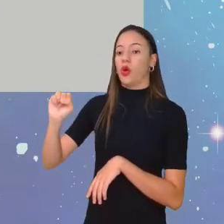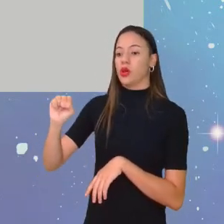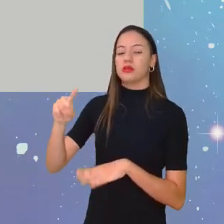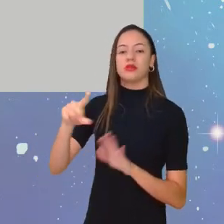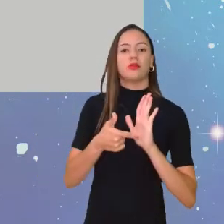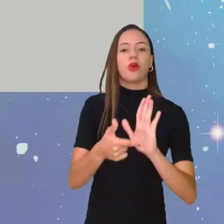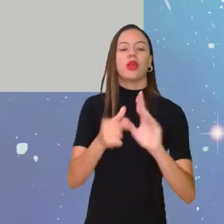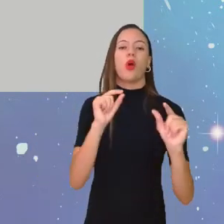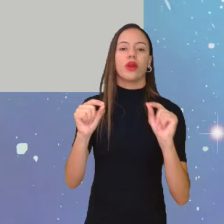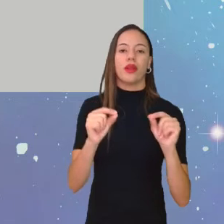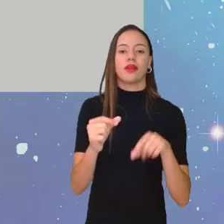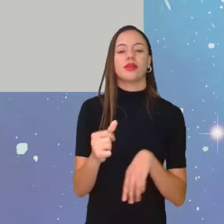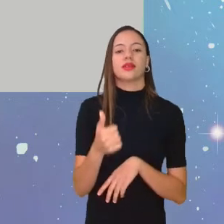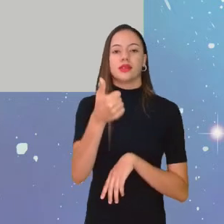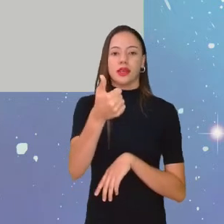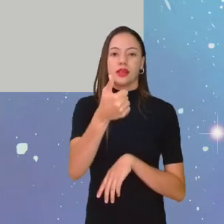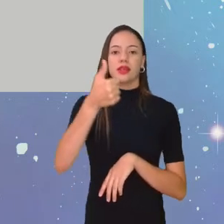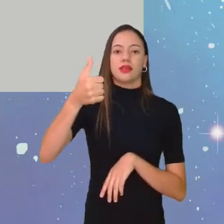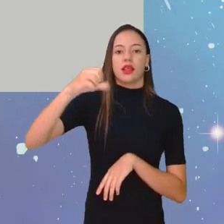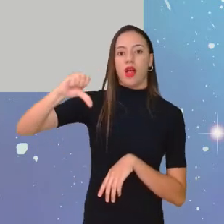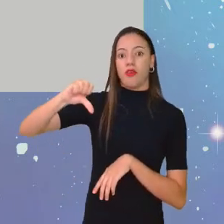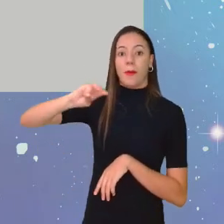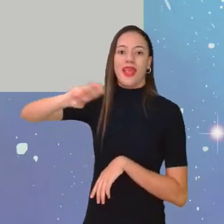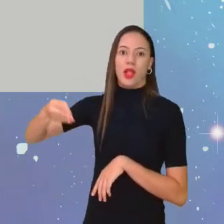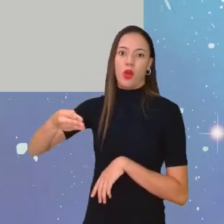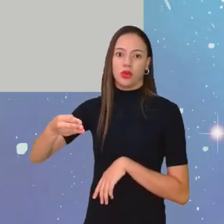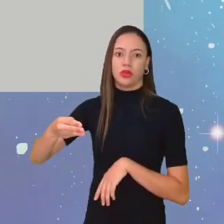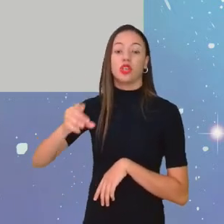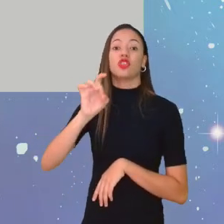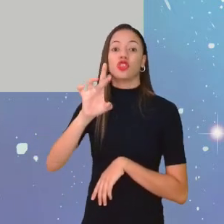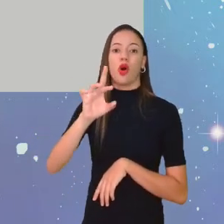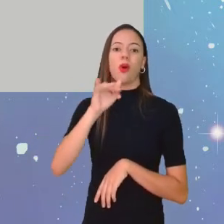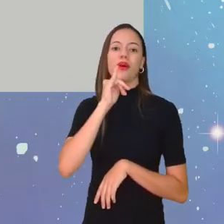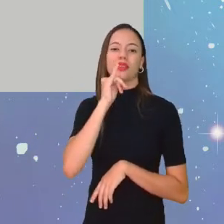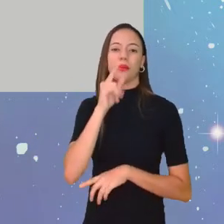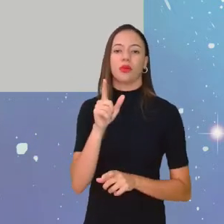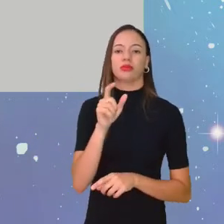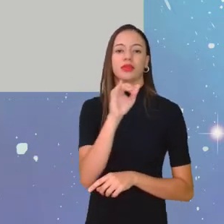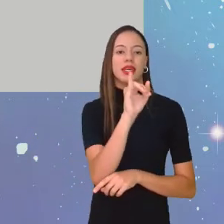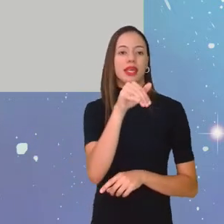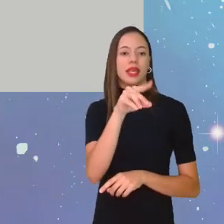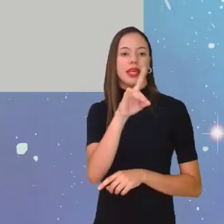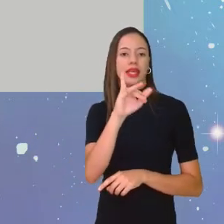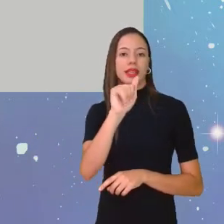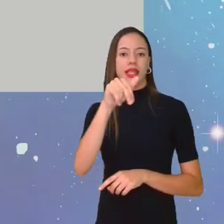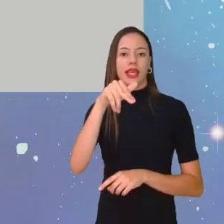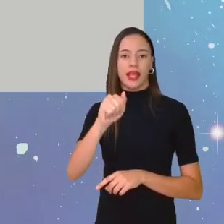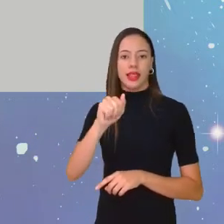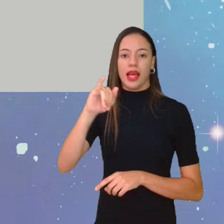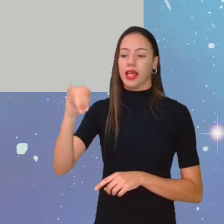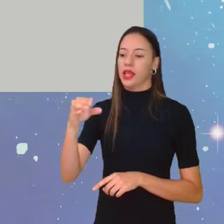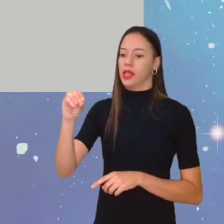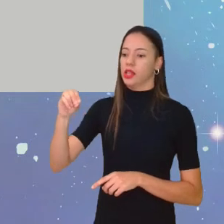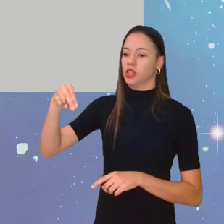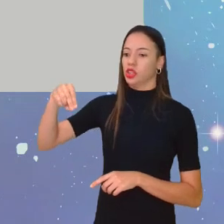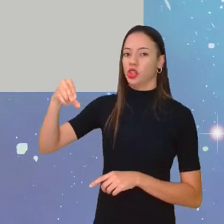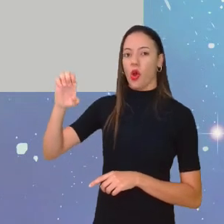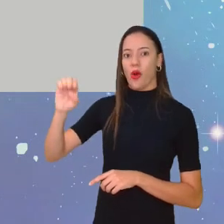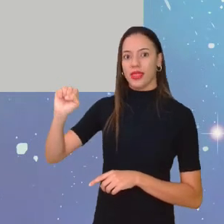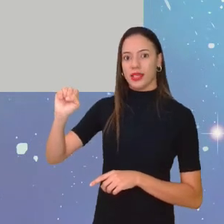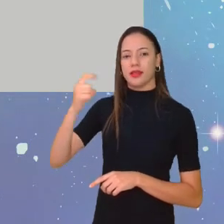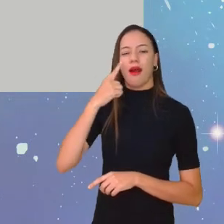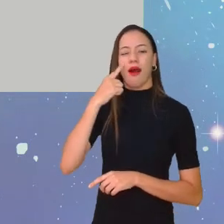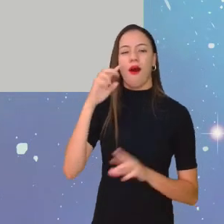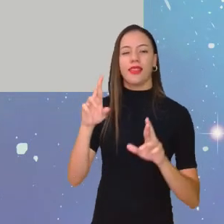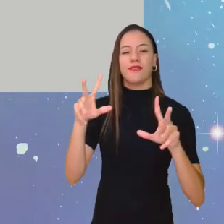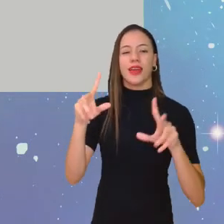milhões de resultados. Agora, se eu botar só Indiana Jones, 23 milhões e 800 mil resultados. Então, vê quando você faz essa